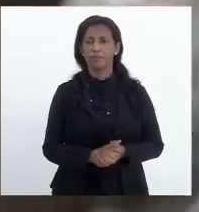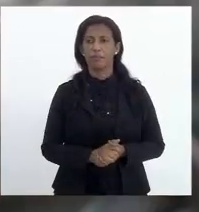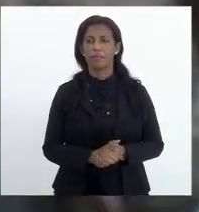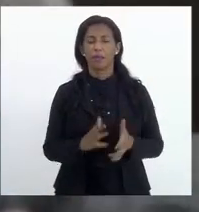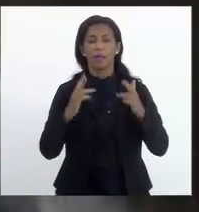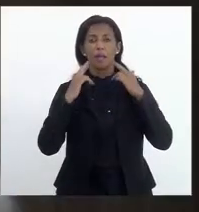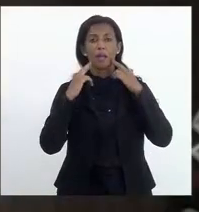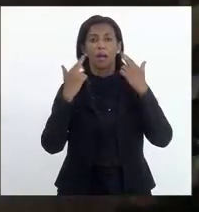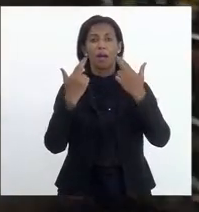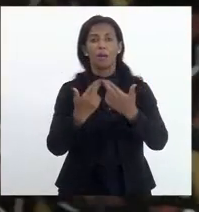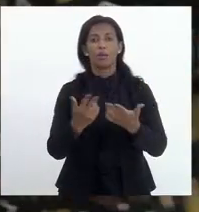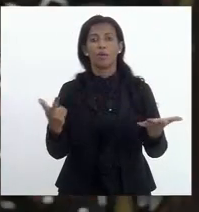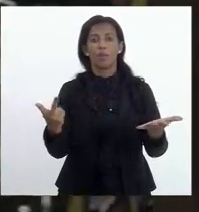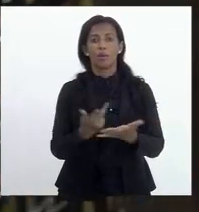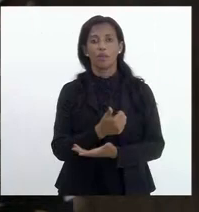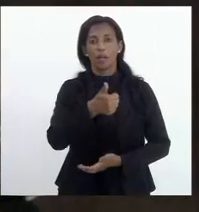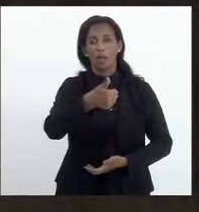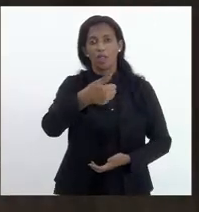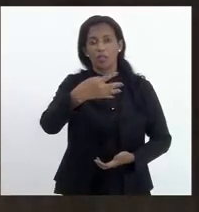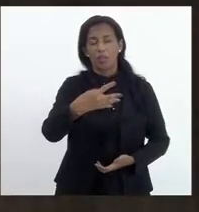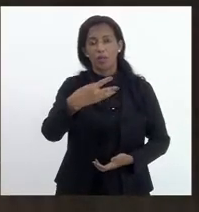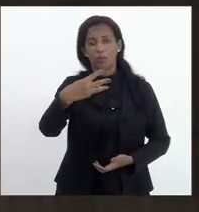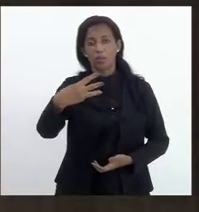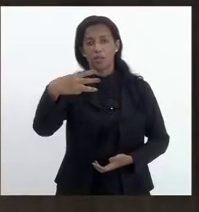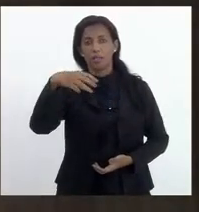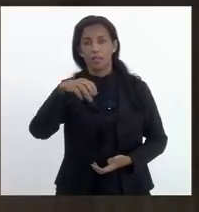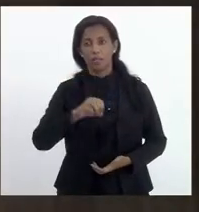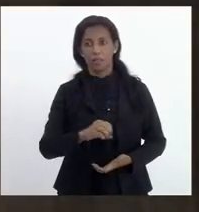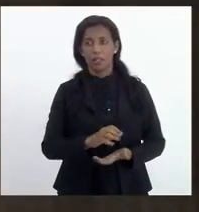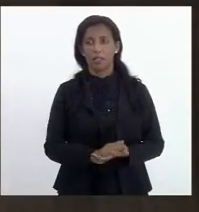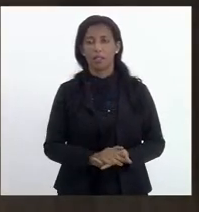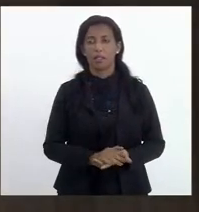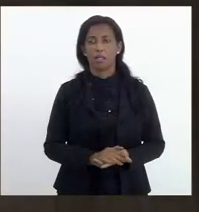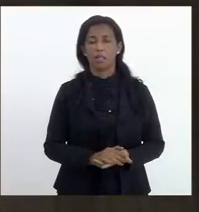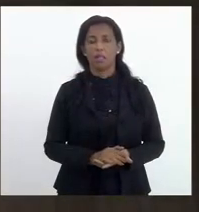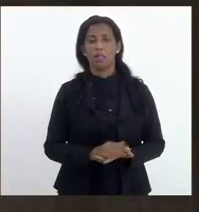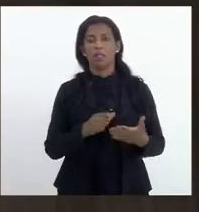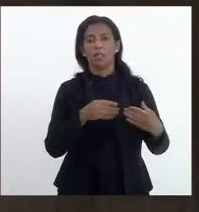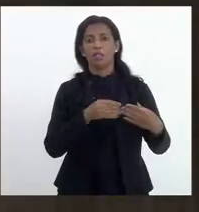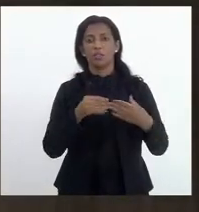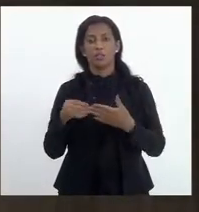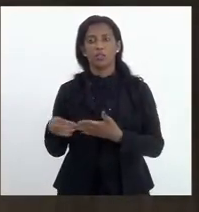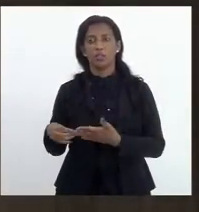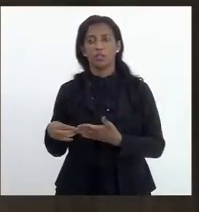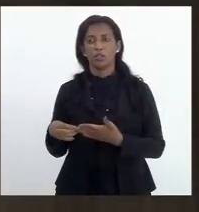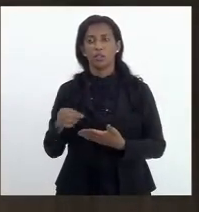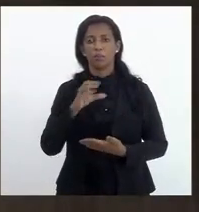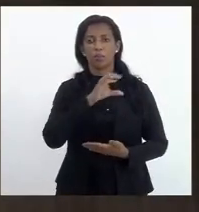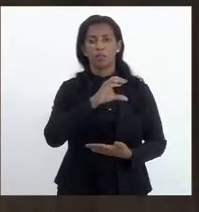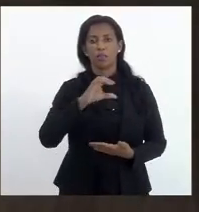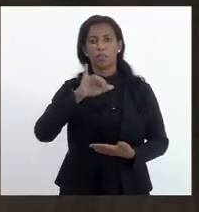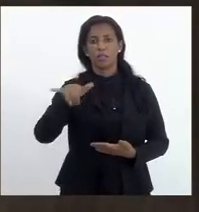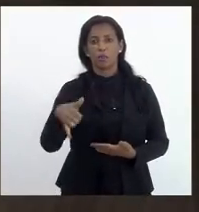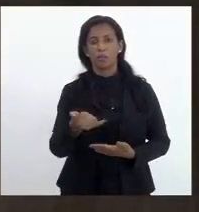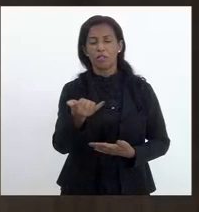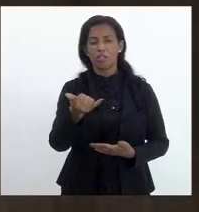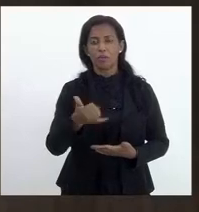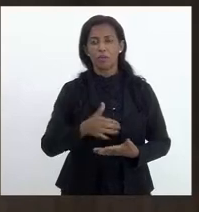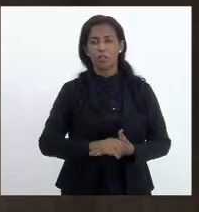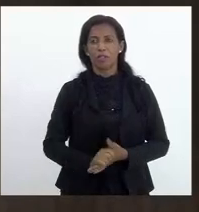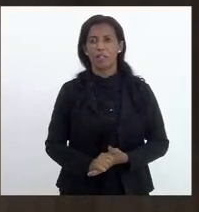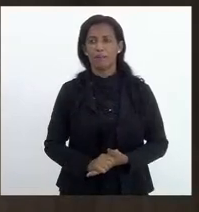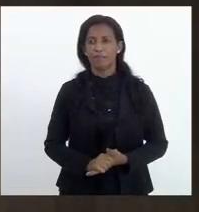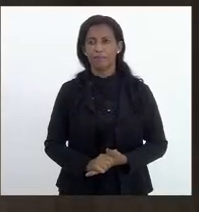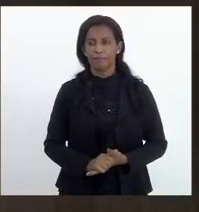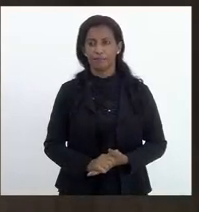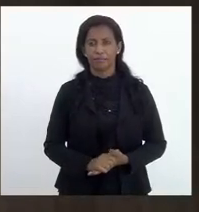às 14h30, aqui no plenário, presidida pela CCJ, com a presença do secretário de Fazenda, logo